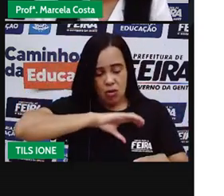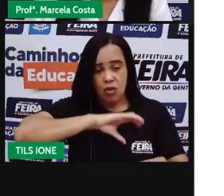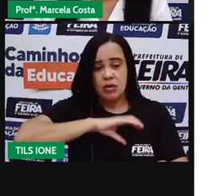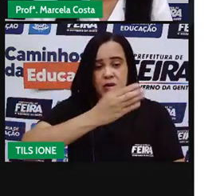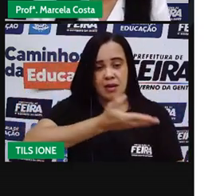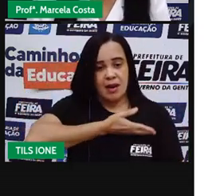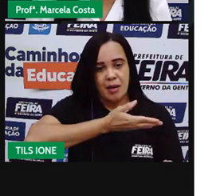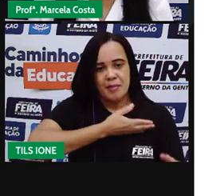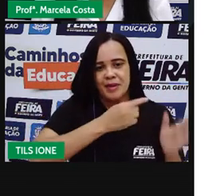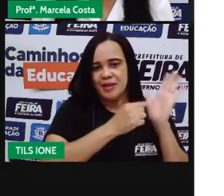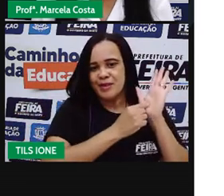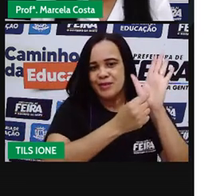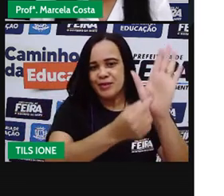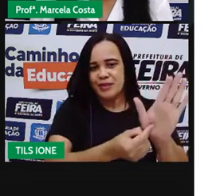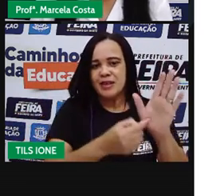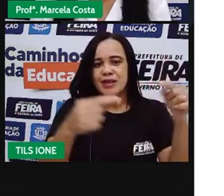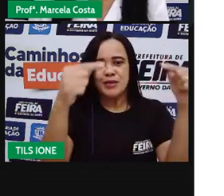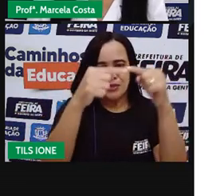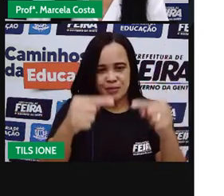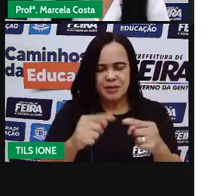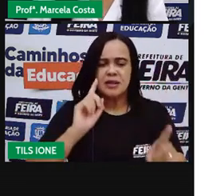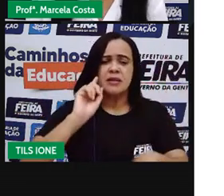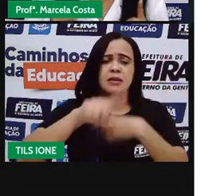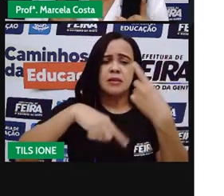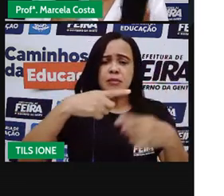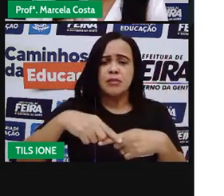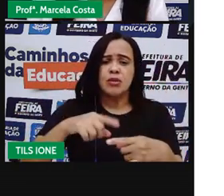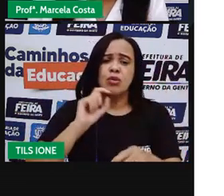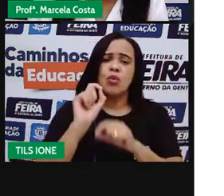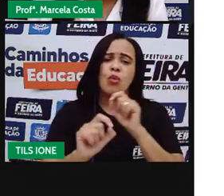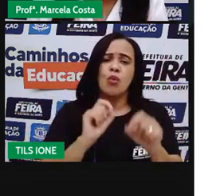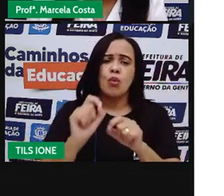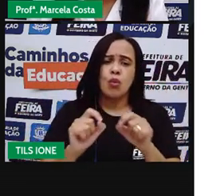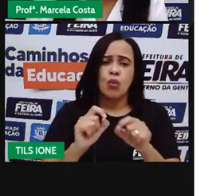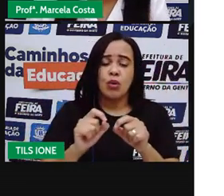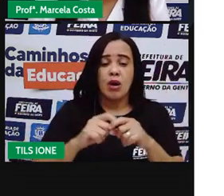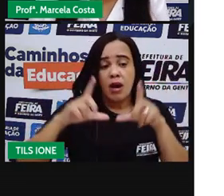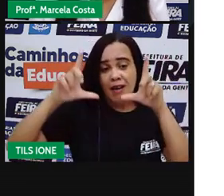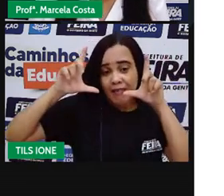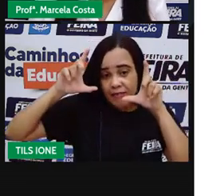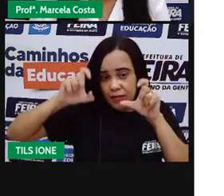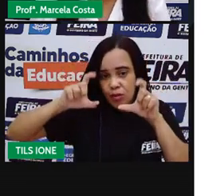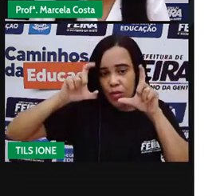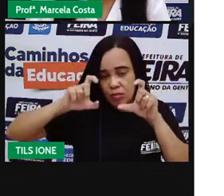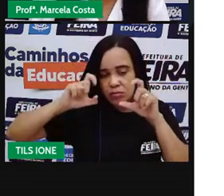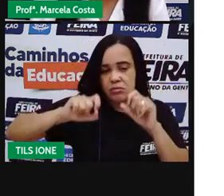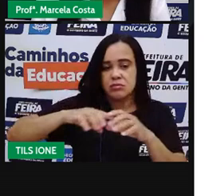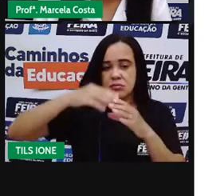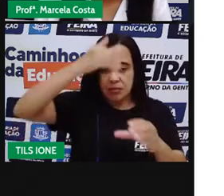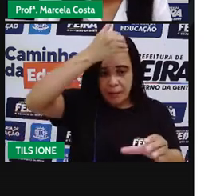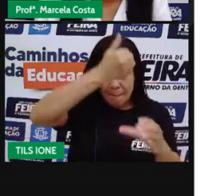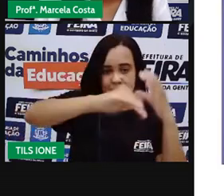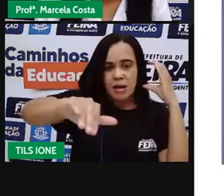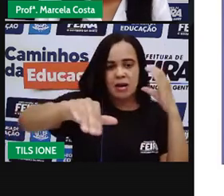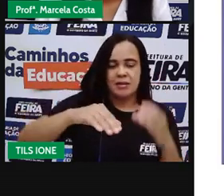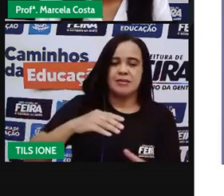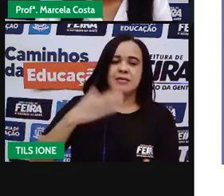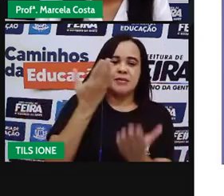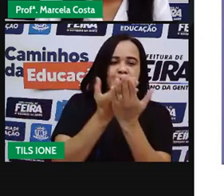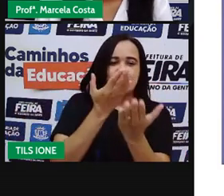representar. Depois que você fizer isso, eu vou pedir para você tirar uma foto e compartilhar com a professora da sua turma.